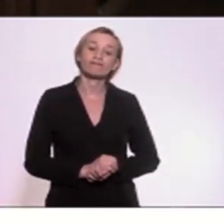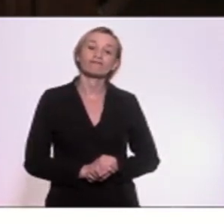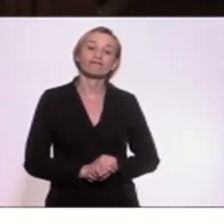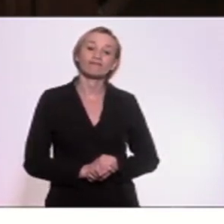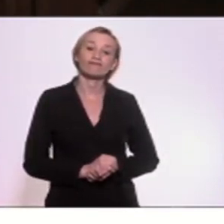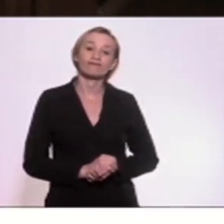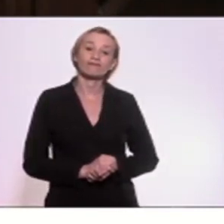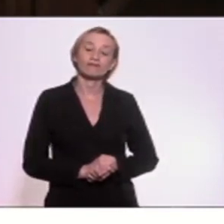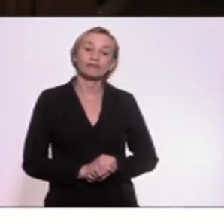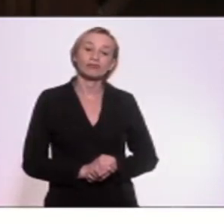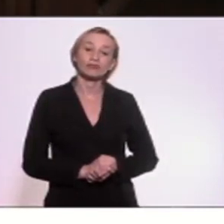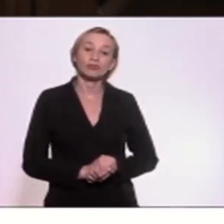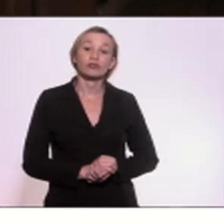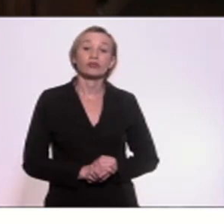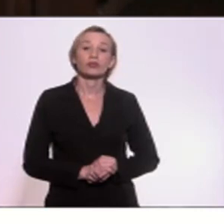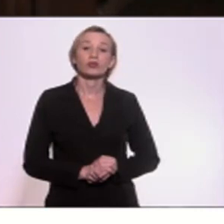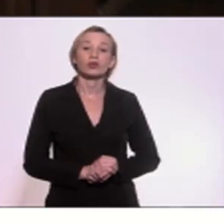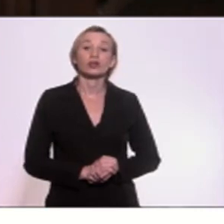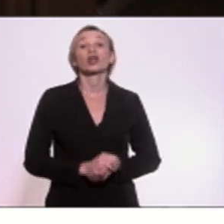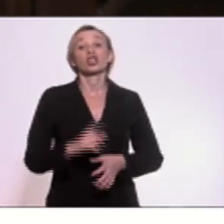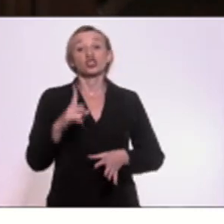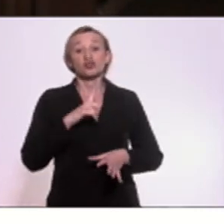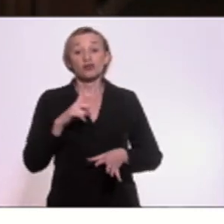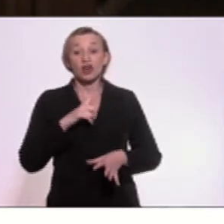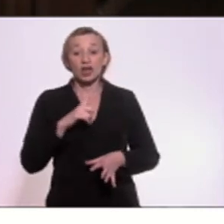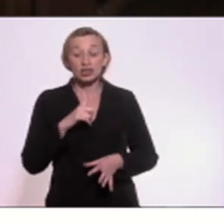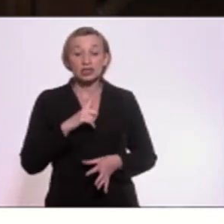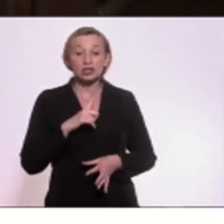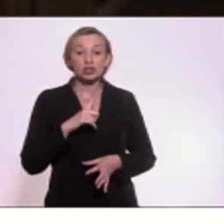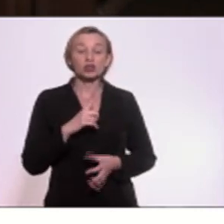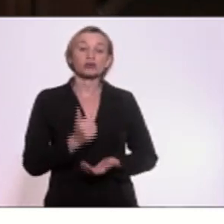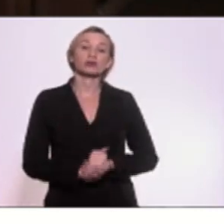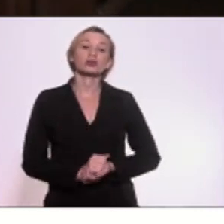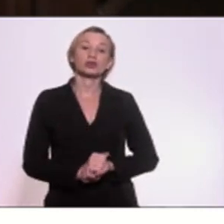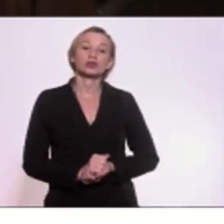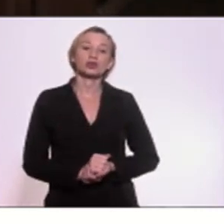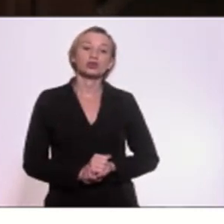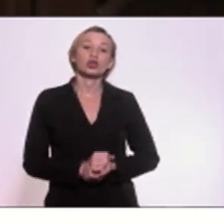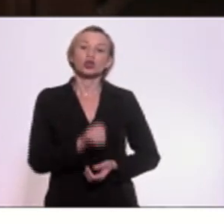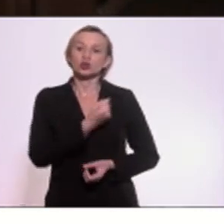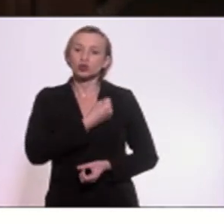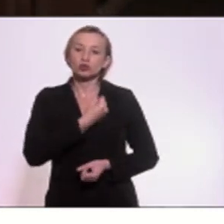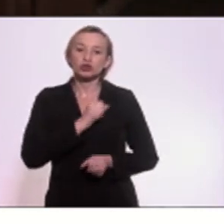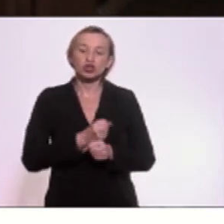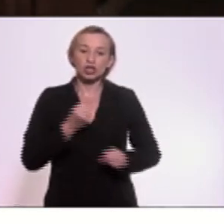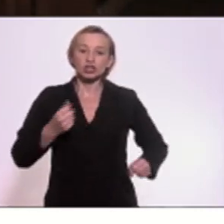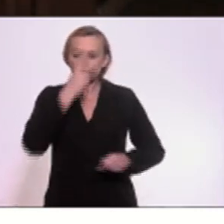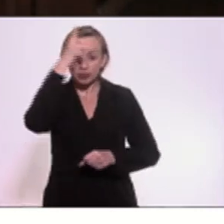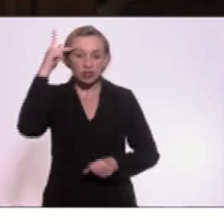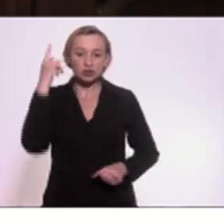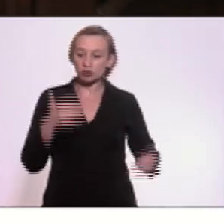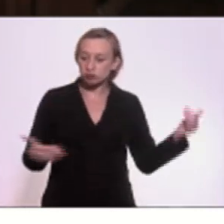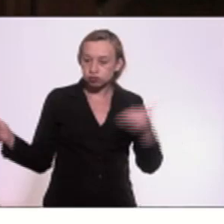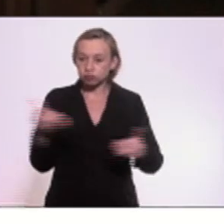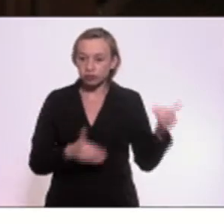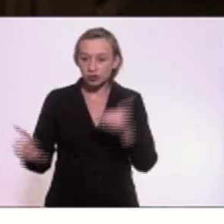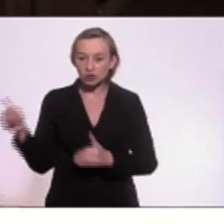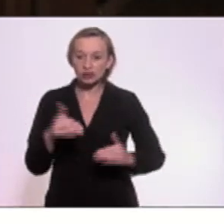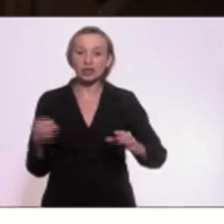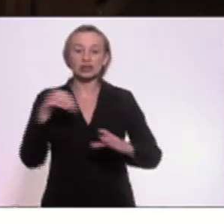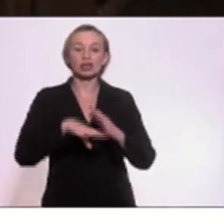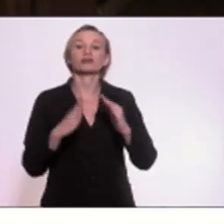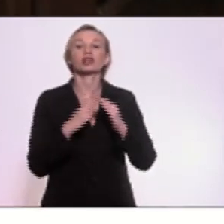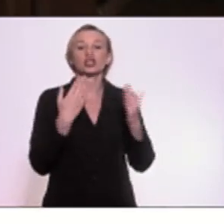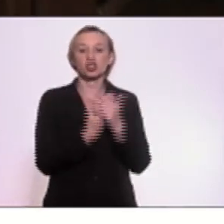subutilização, embora houvesse demanda por matrículas no ensino fundamental em Niterói há